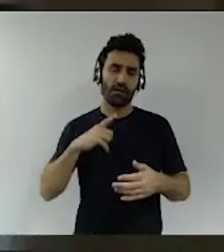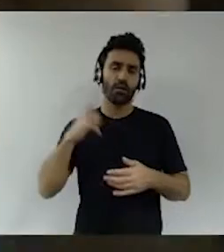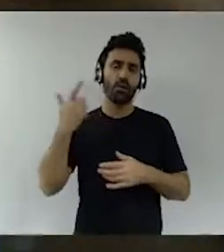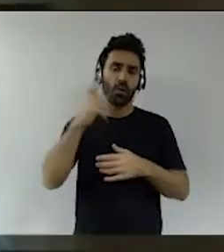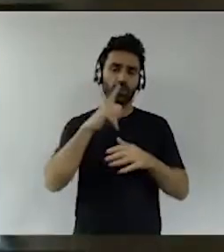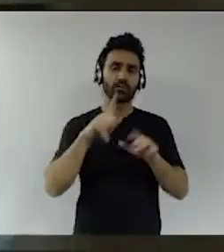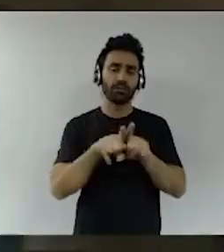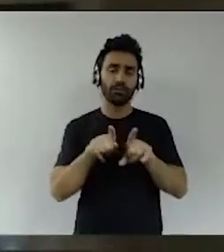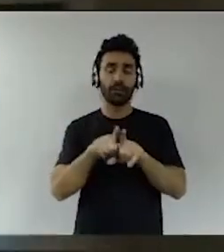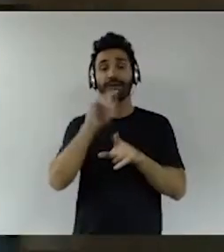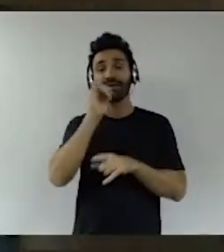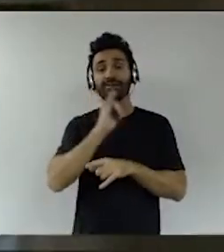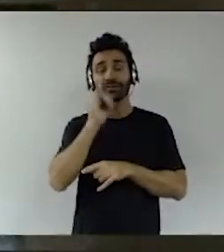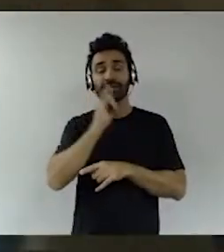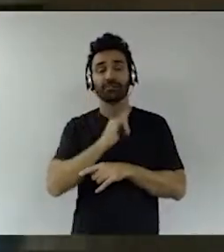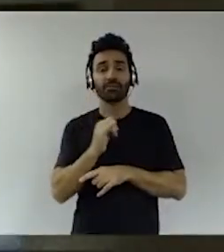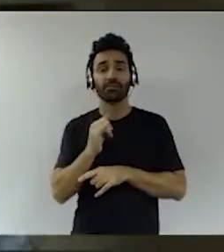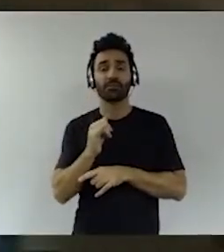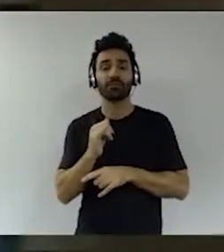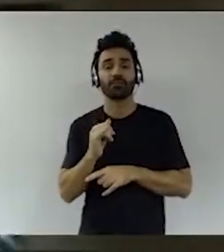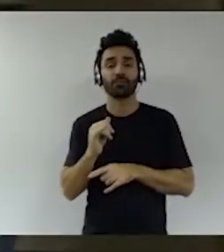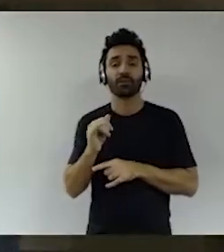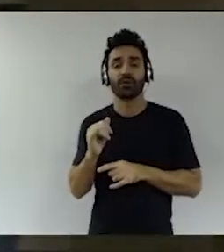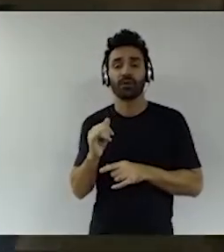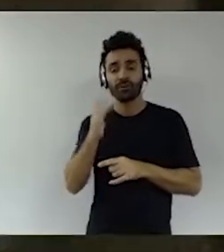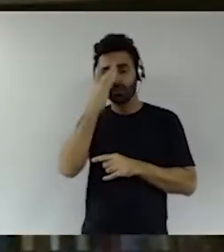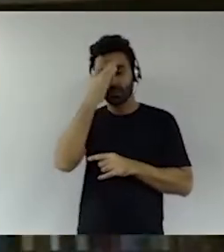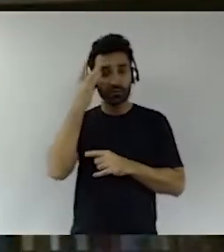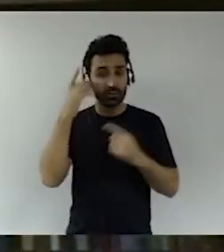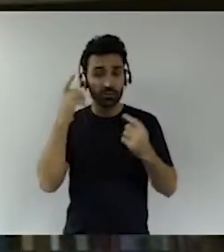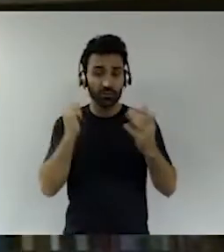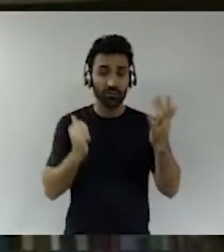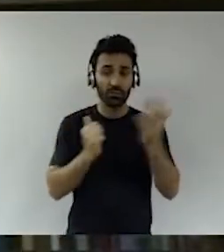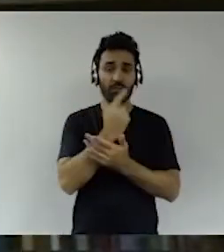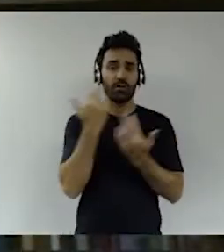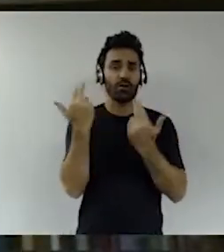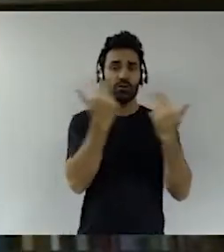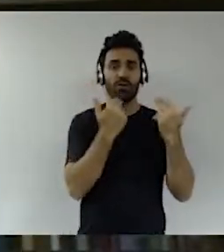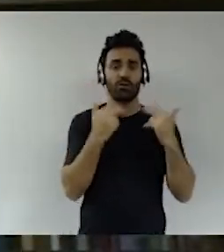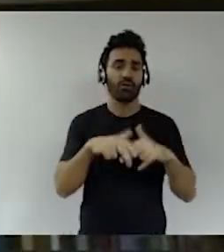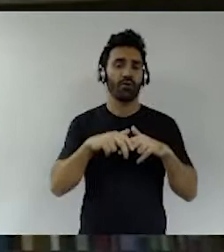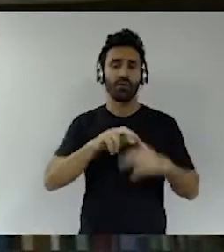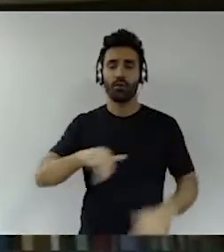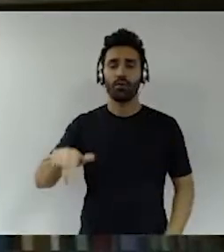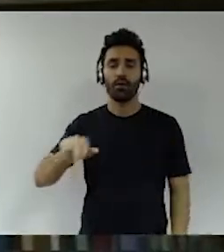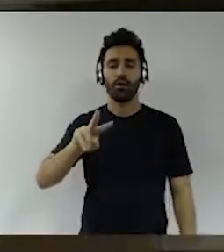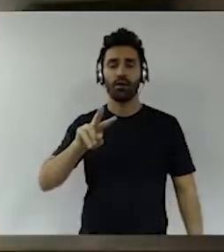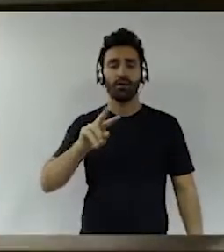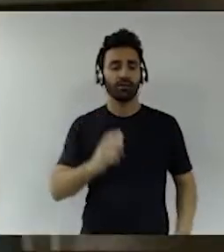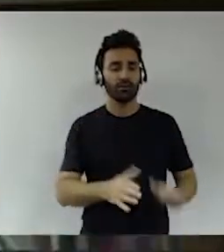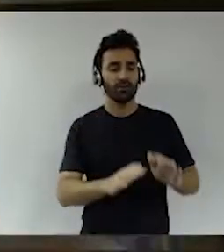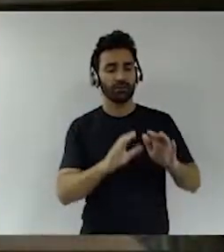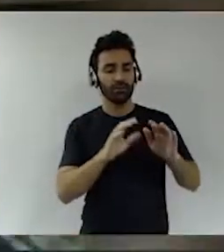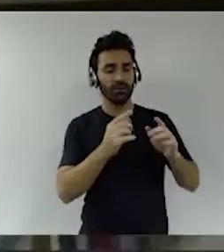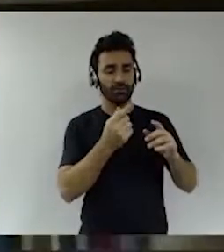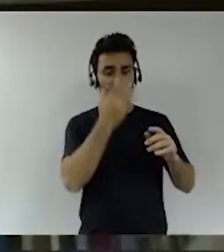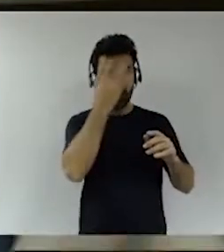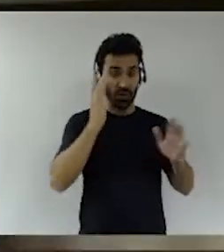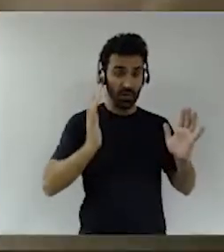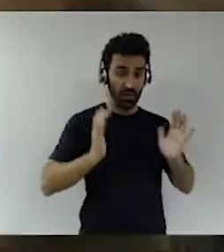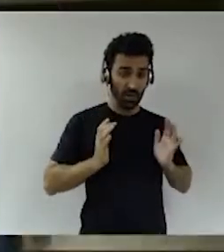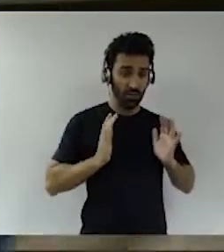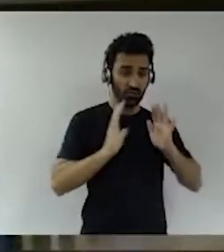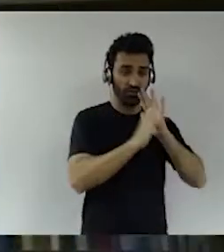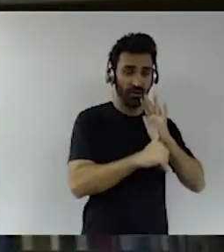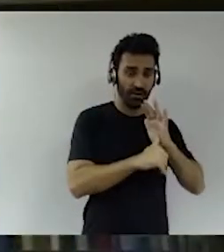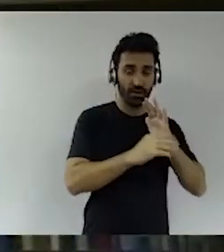exemplo, equalizar o poder aquisitivo das pessoas, não é Robin Hood, não é tirar dos ricos para dar para os pobres, porque vocês já